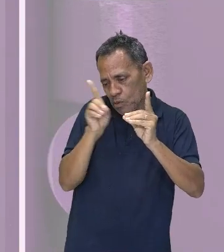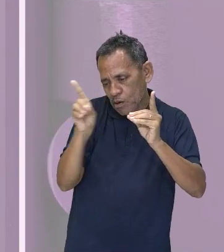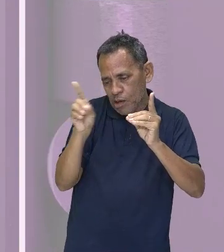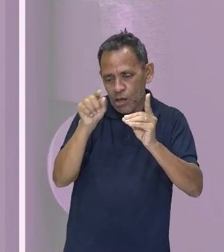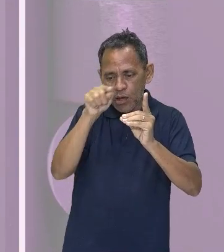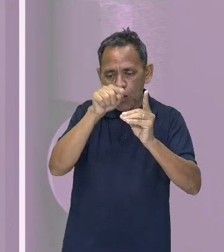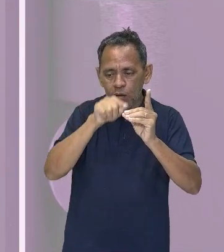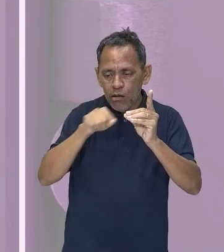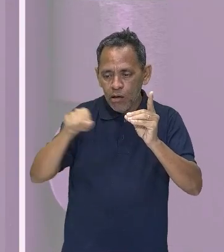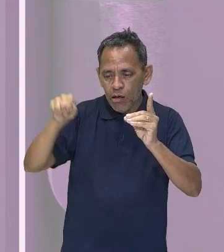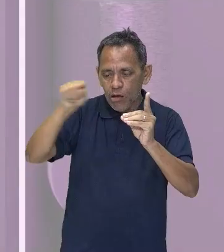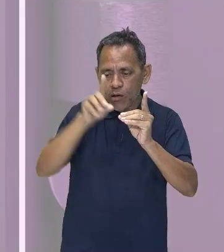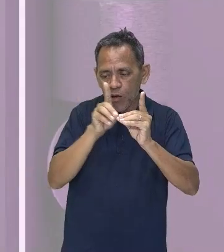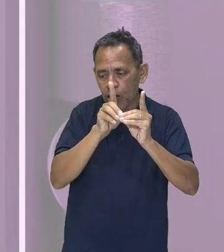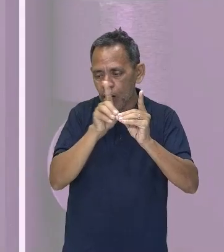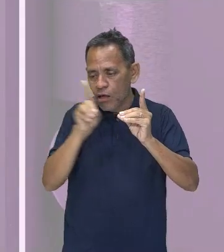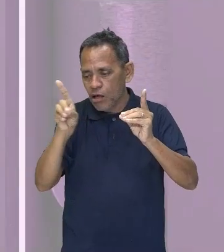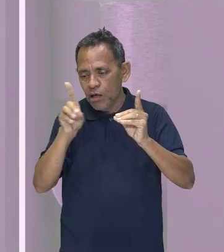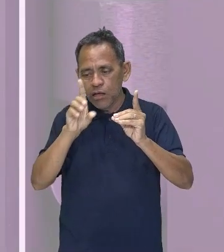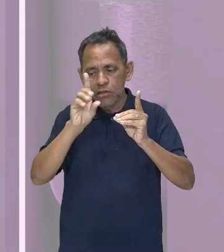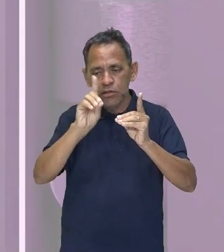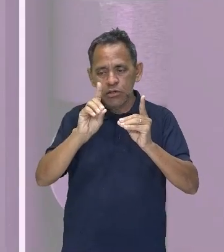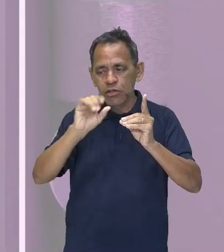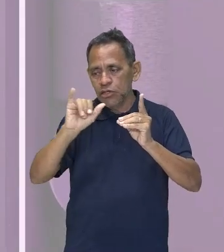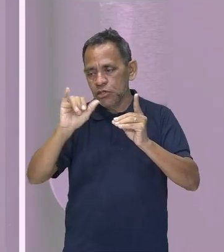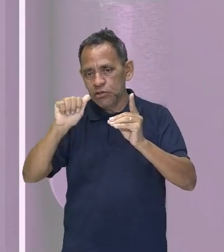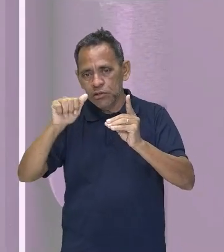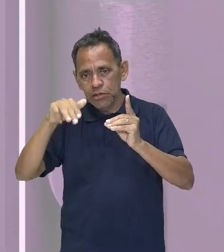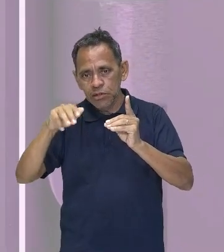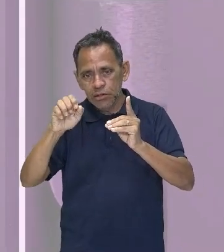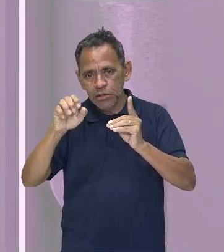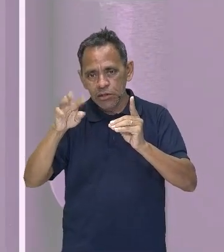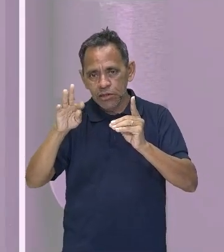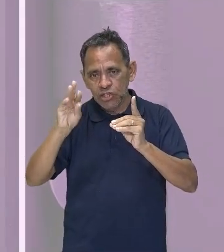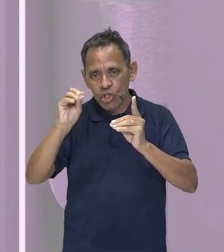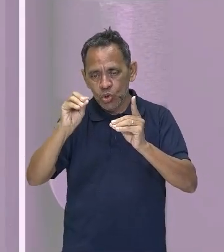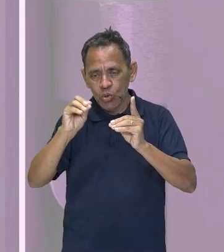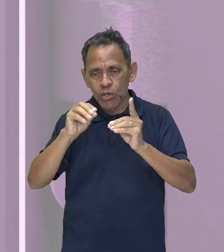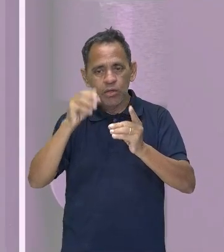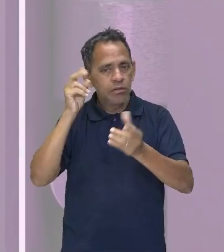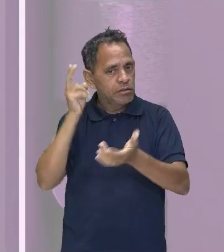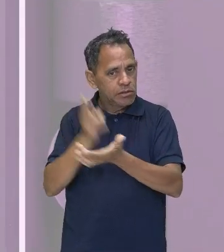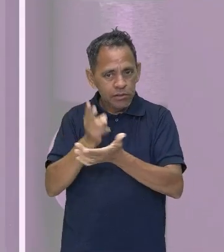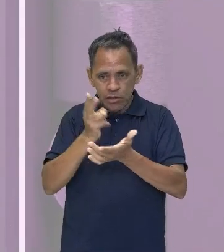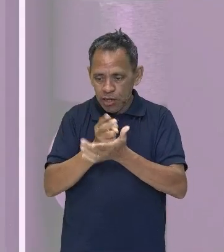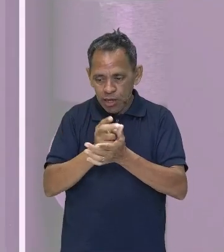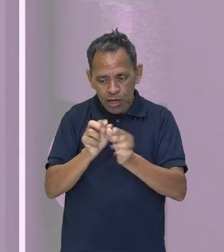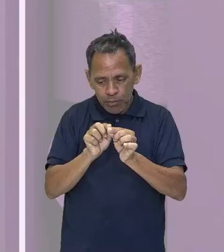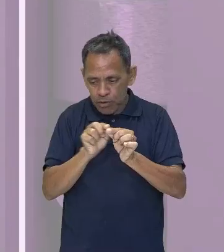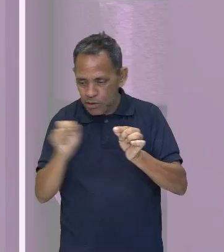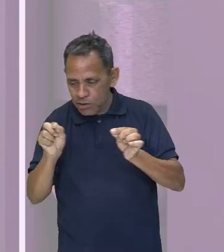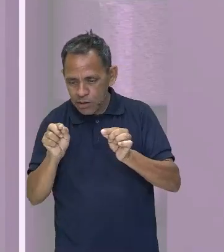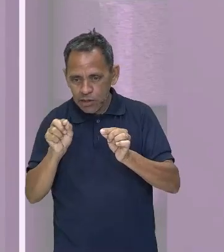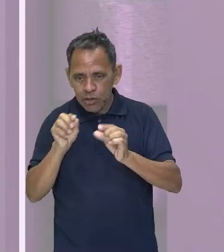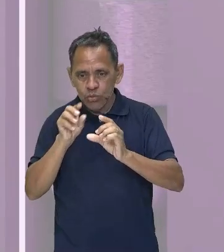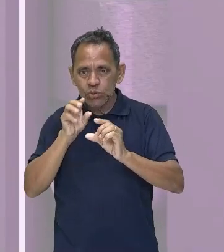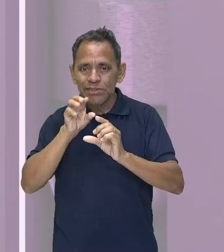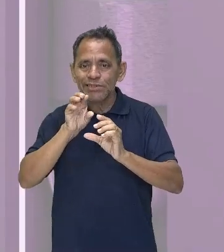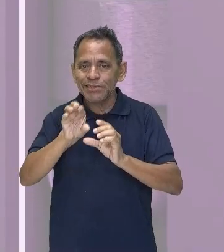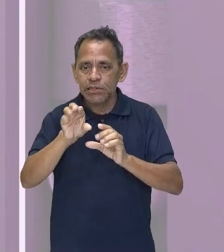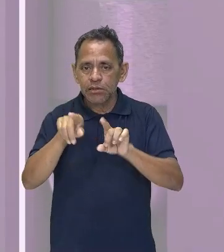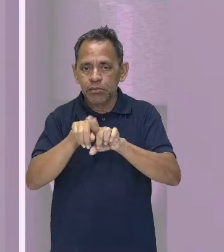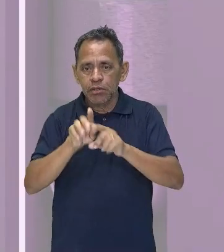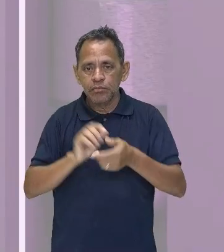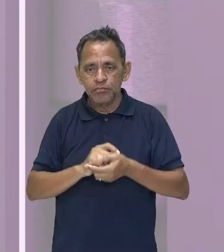extremidade até a outra dessa circunferência, tá? Sempre passando pelo centro, ok? A metade